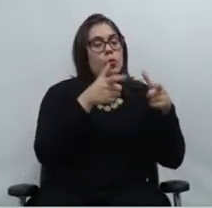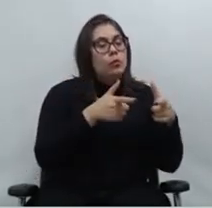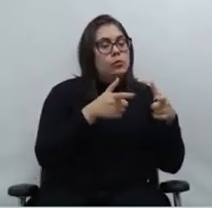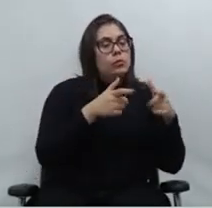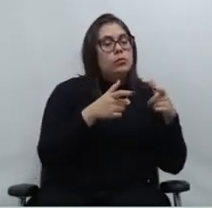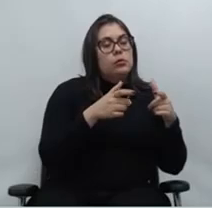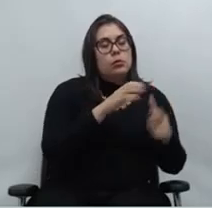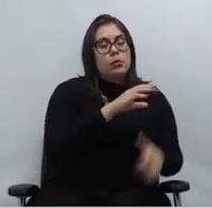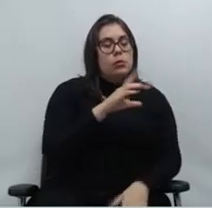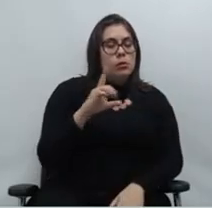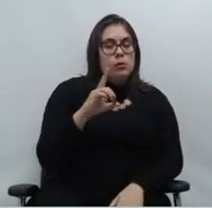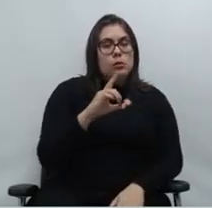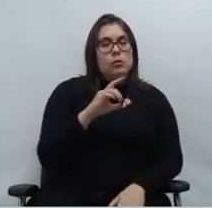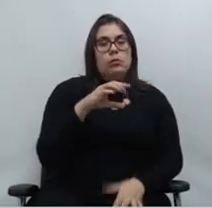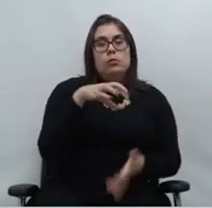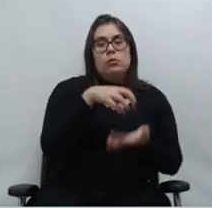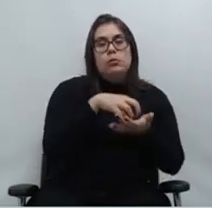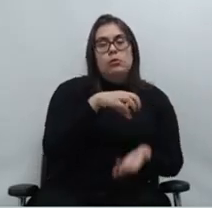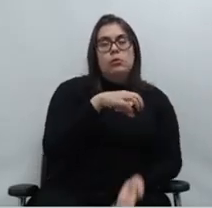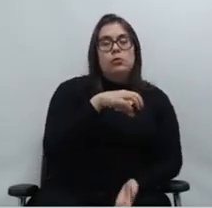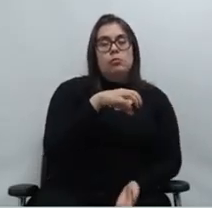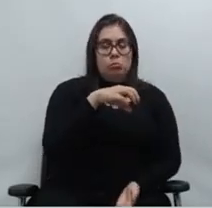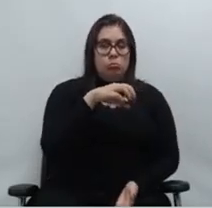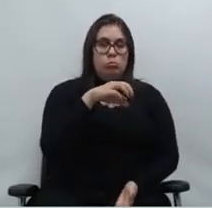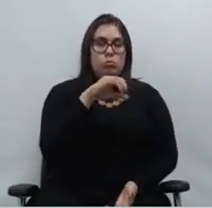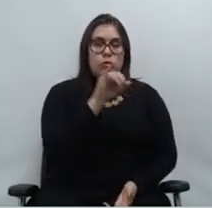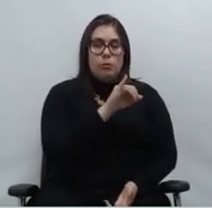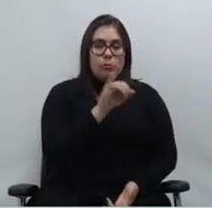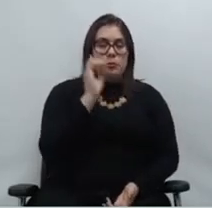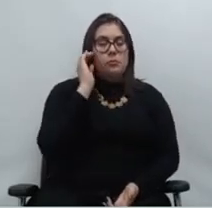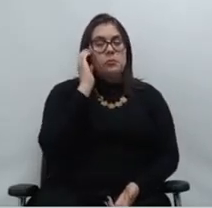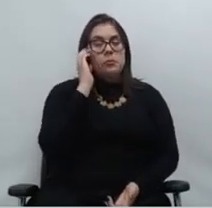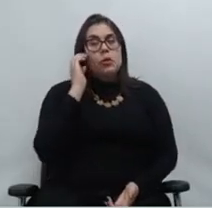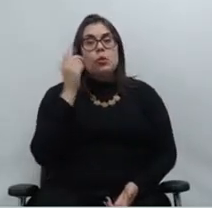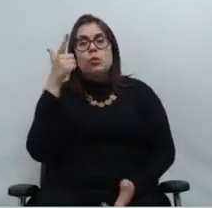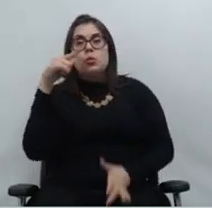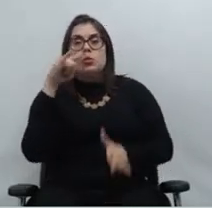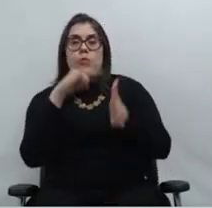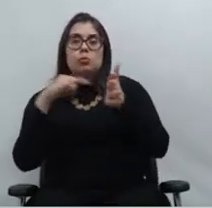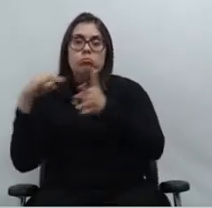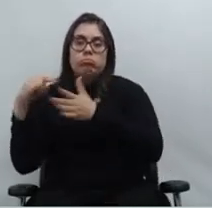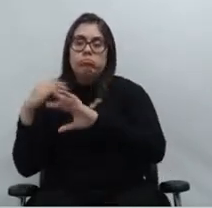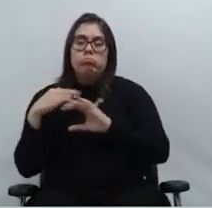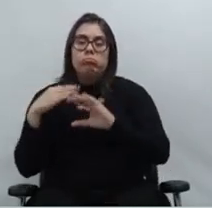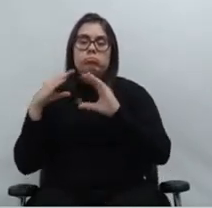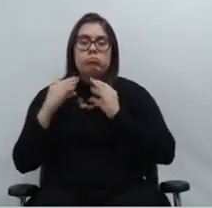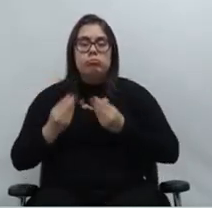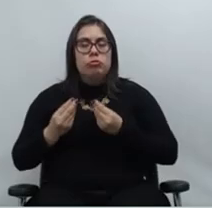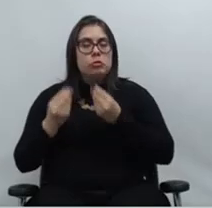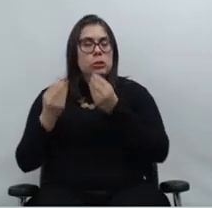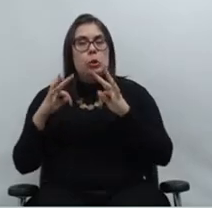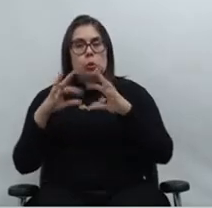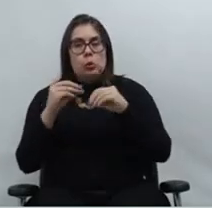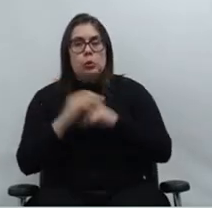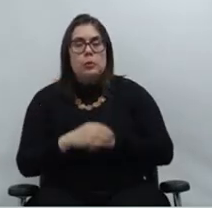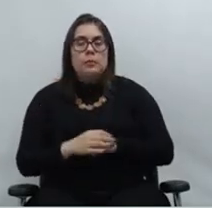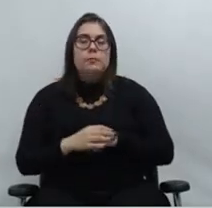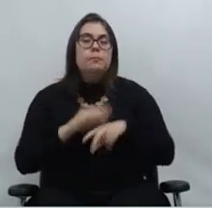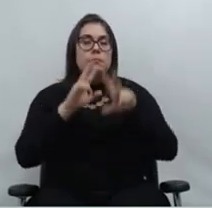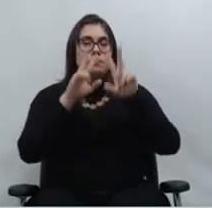bem como o cronograma, a apresentação e programa do curso, além de outros documentos relacionados. A matéria em pauta é regida pela